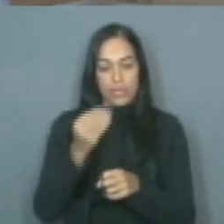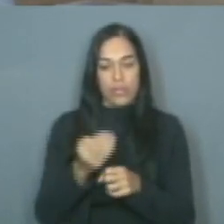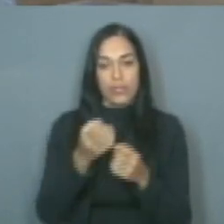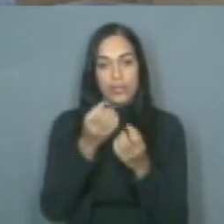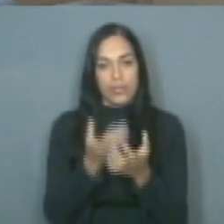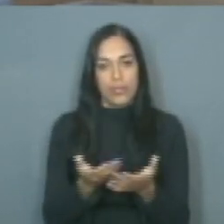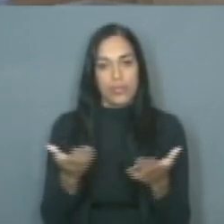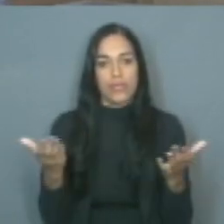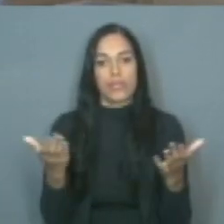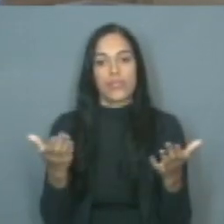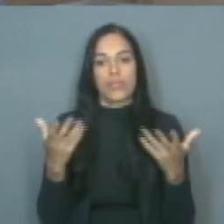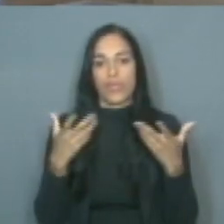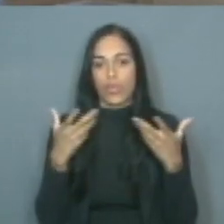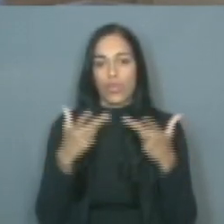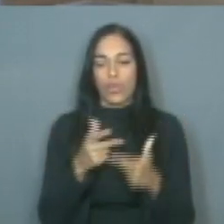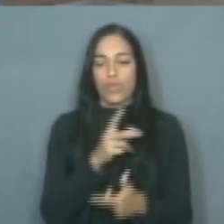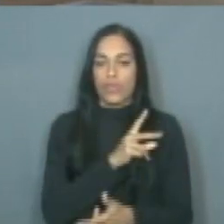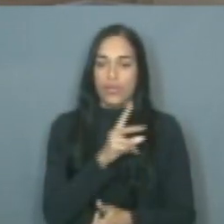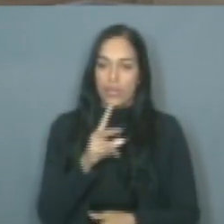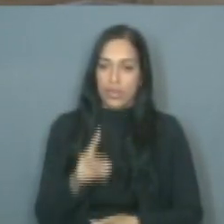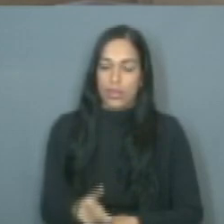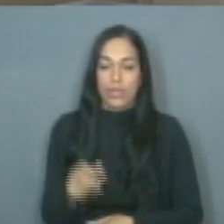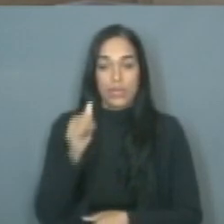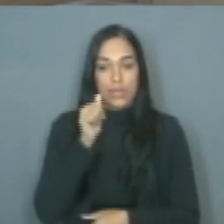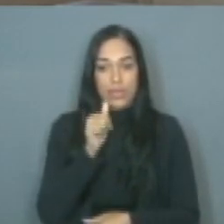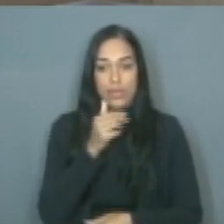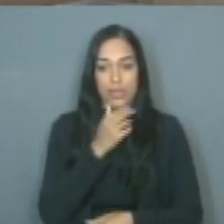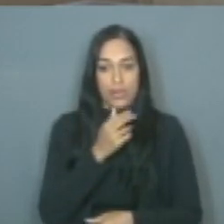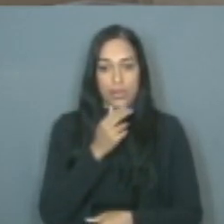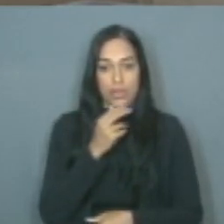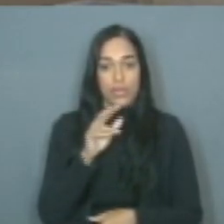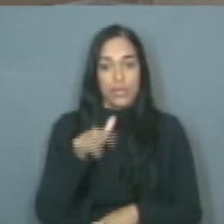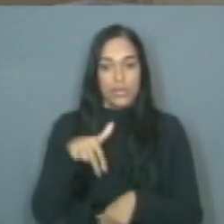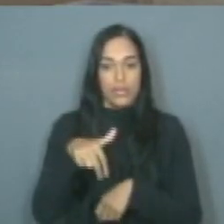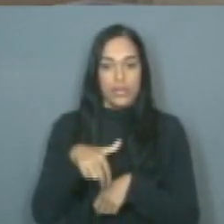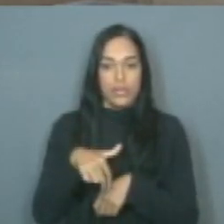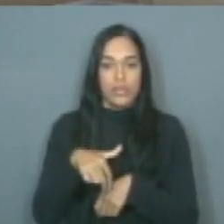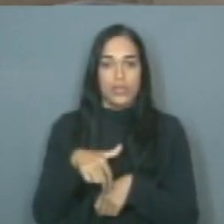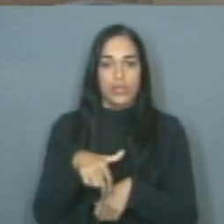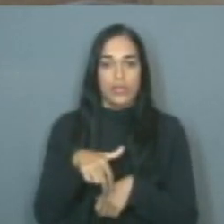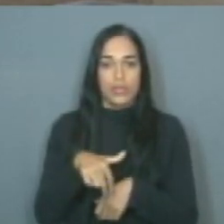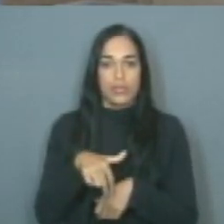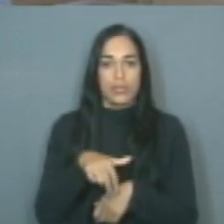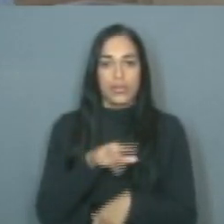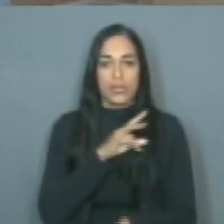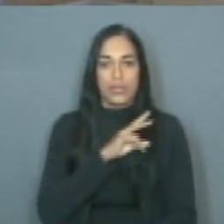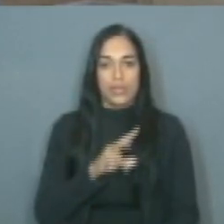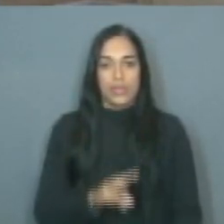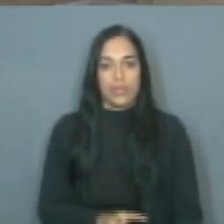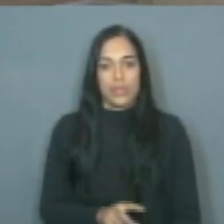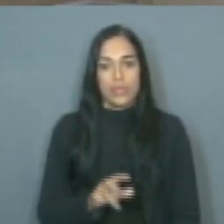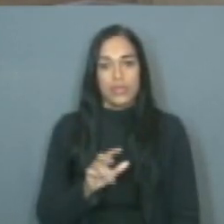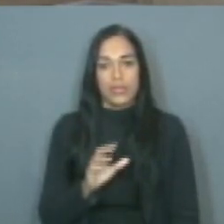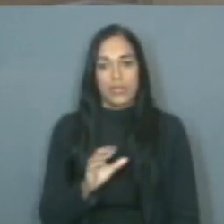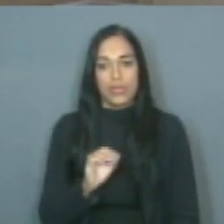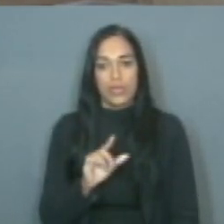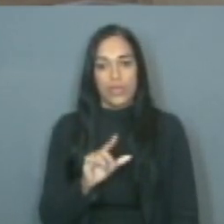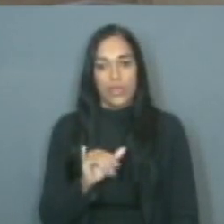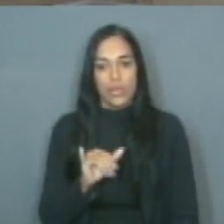senhoras e senhores, vereadoras e vereadores. Eu subo essa tribuna, vereador Aleph